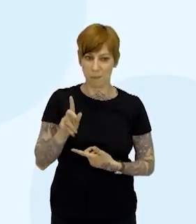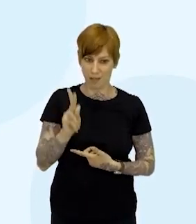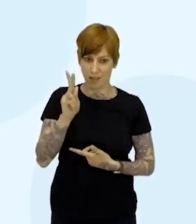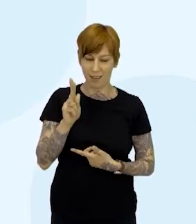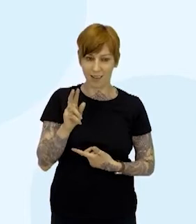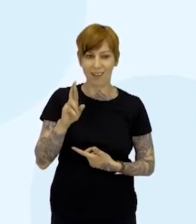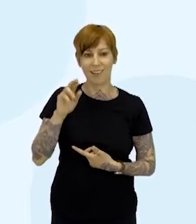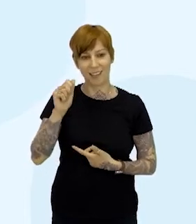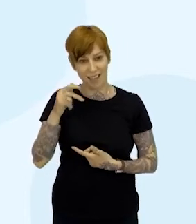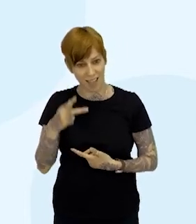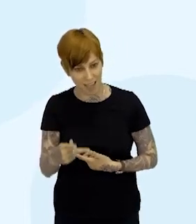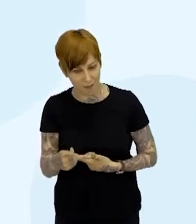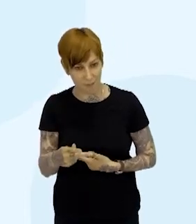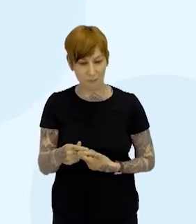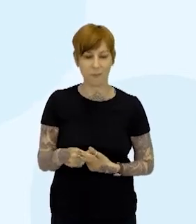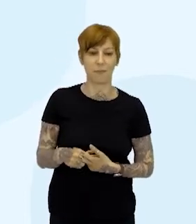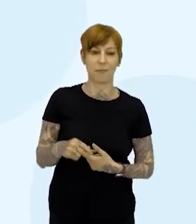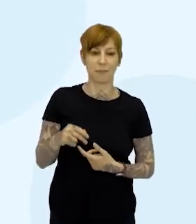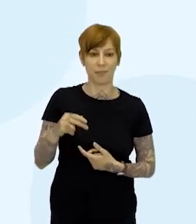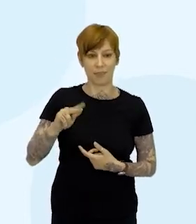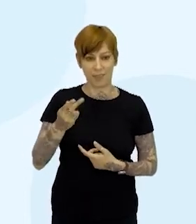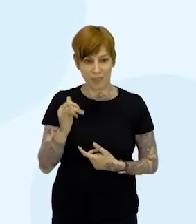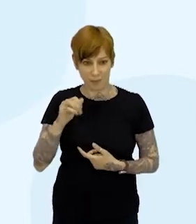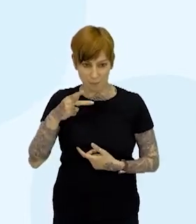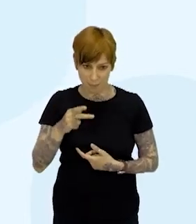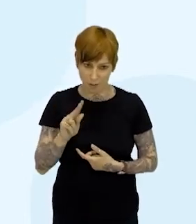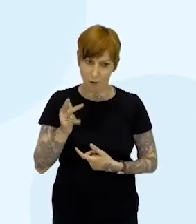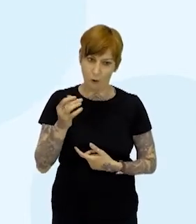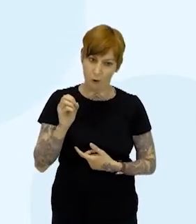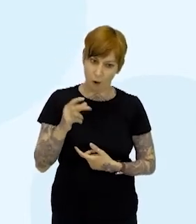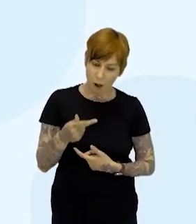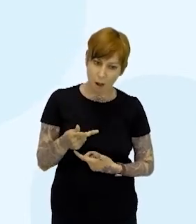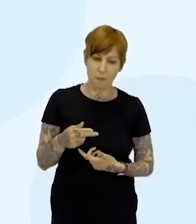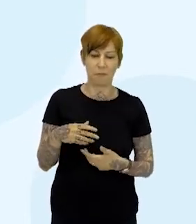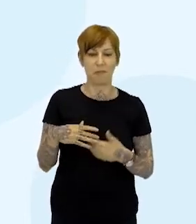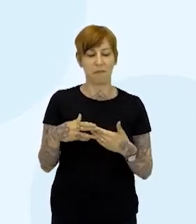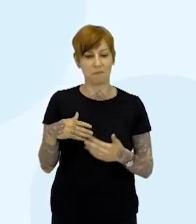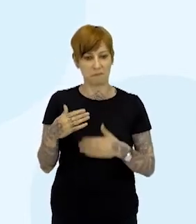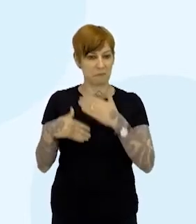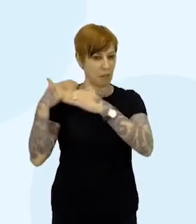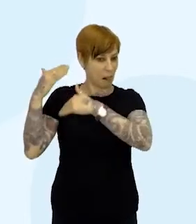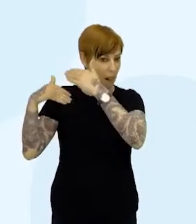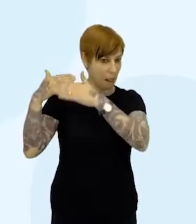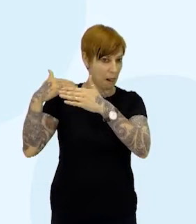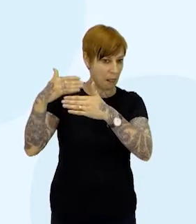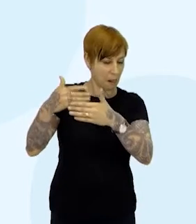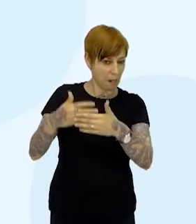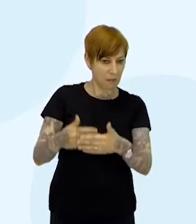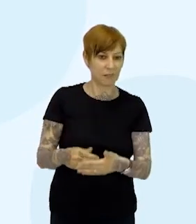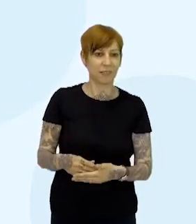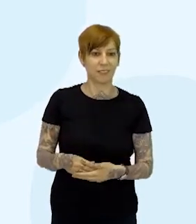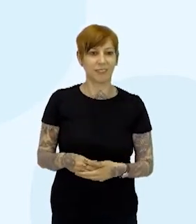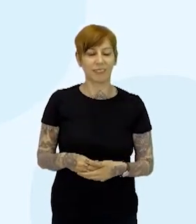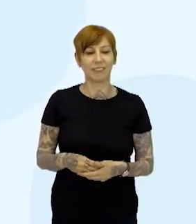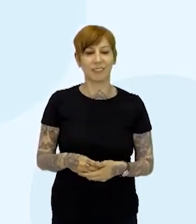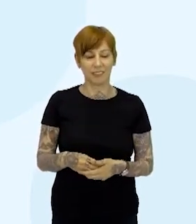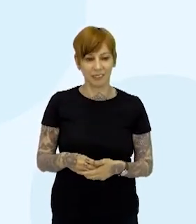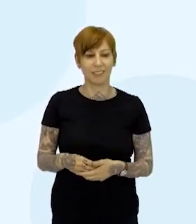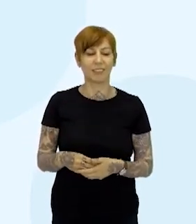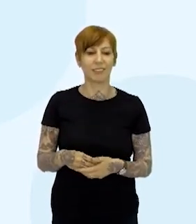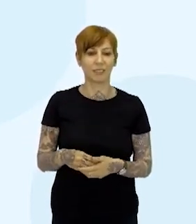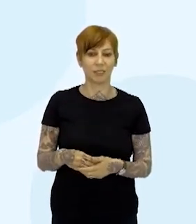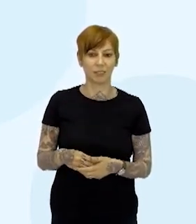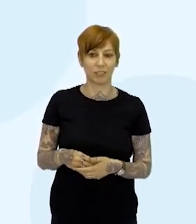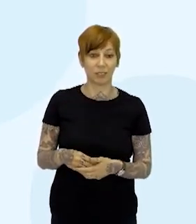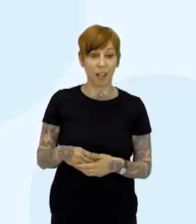Rap, jovens, né? Hoje você vai falar, mas tem gente que é mais velha. A gente tá falando da raiz, né? Hip hop, funk.